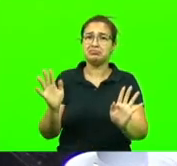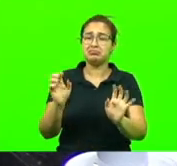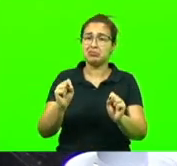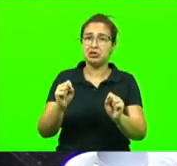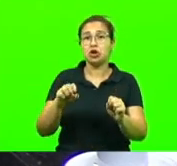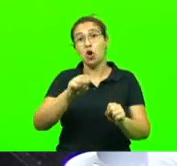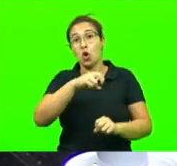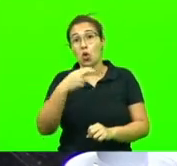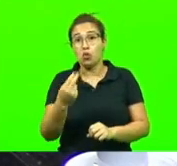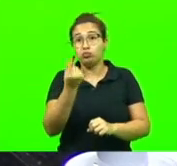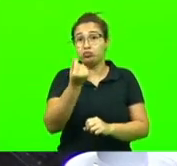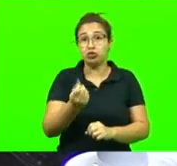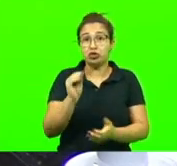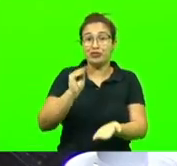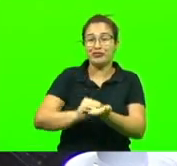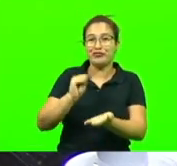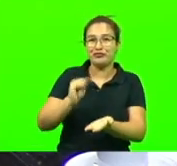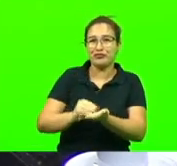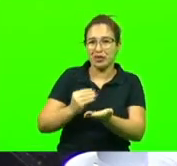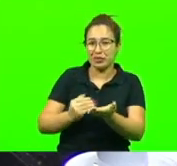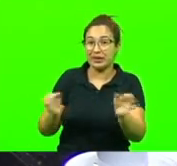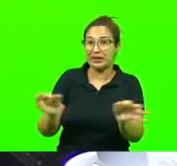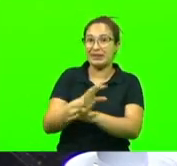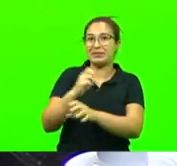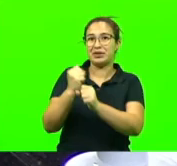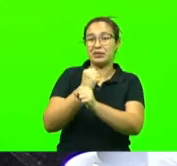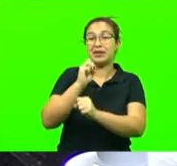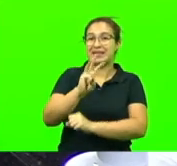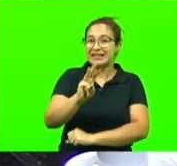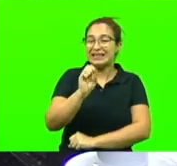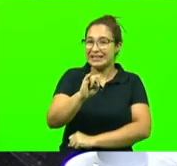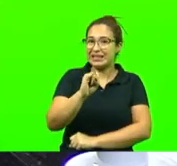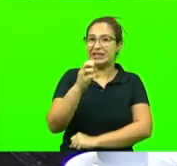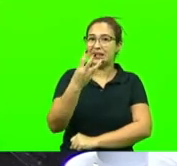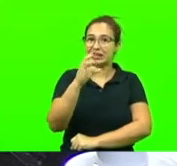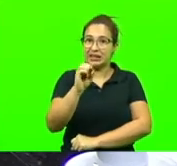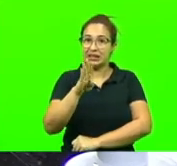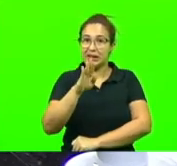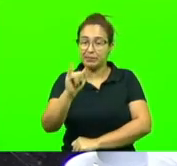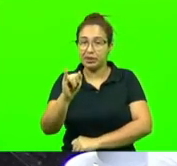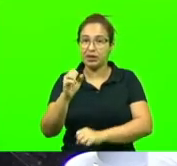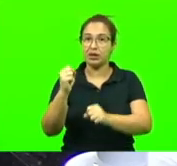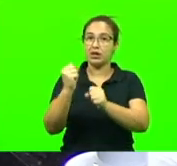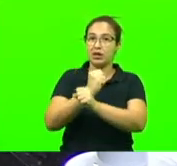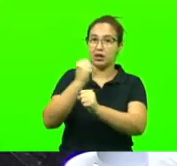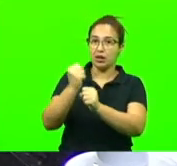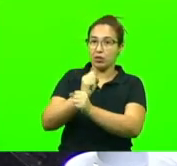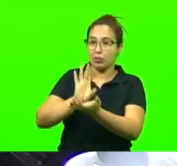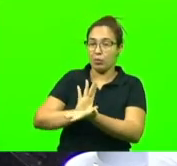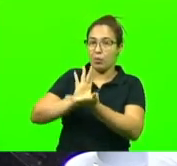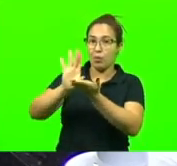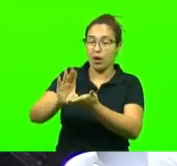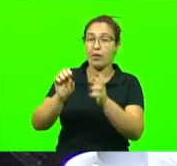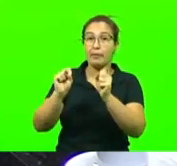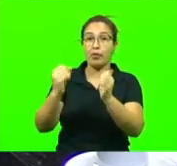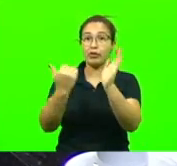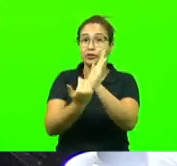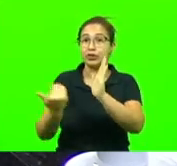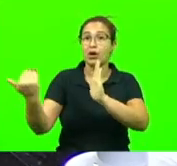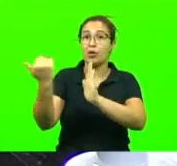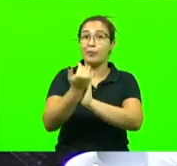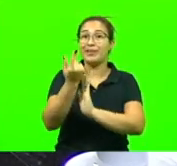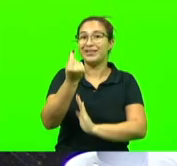terminar. Se nós tínhamos 30 bilhões de reais em obras paralisadas ou paradas, nós podemos aumentar esse